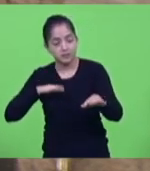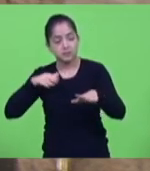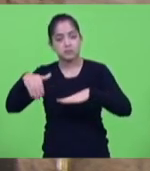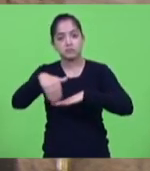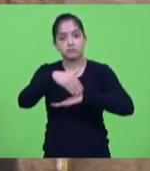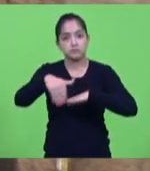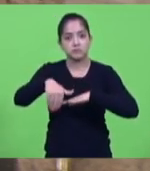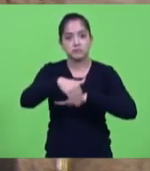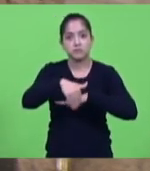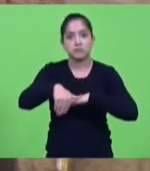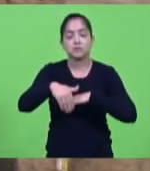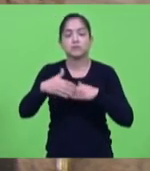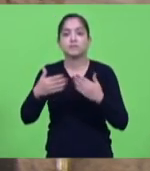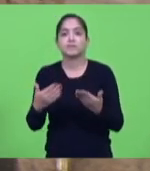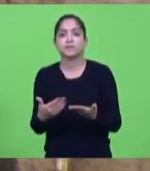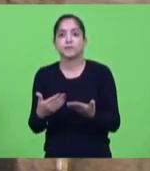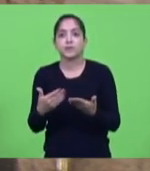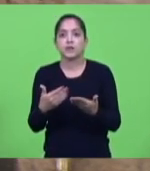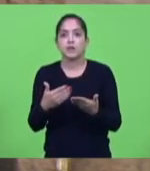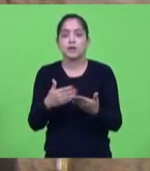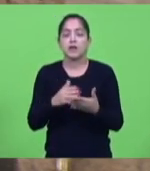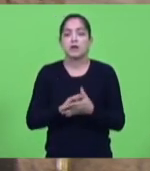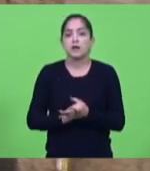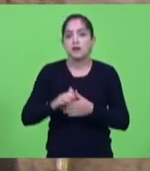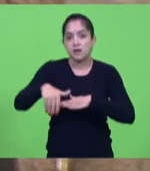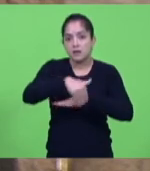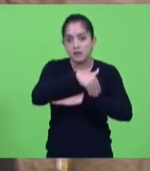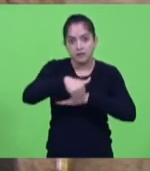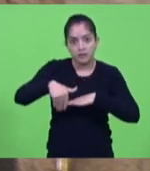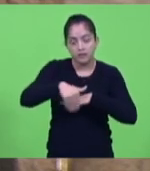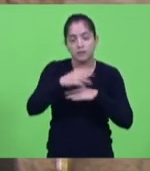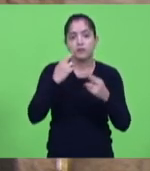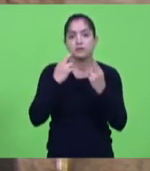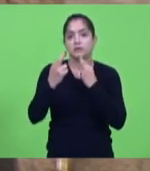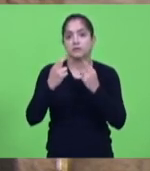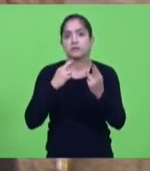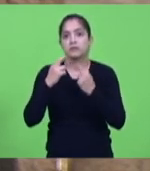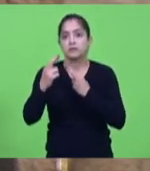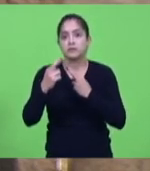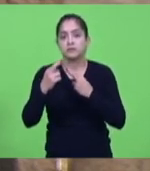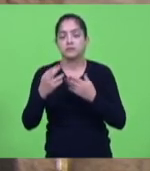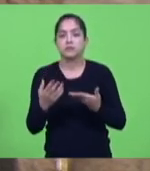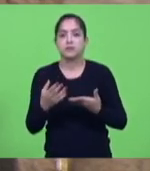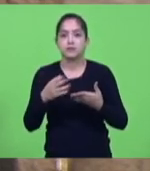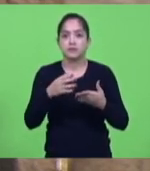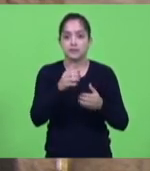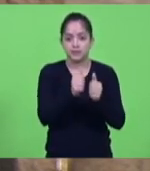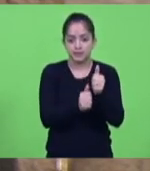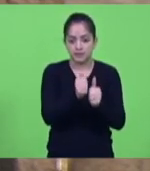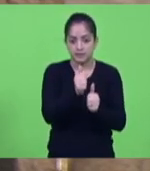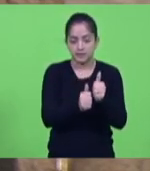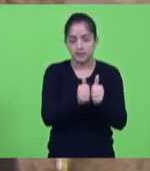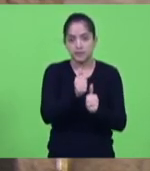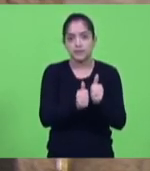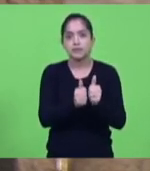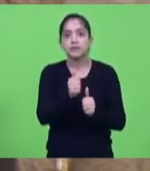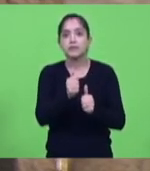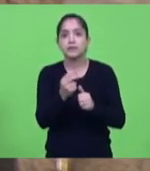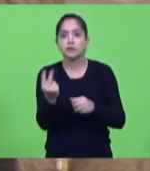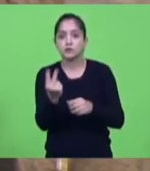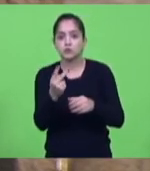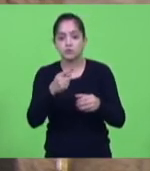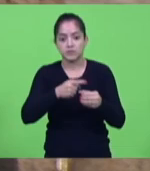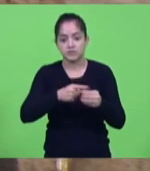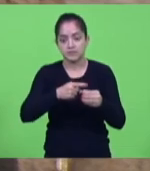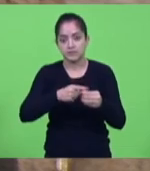do Arroz, a rodovia SC-108, de ligação de Massaranduba a Guaramirim, enfim,